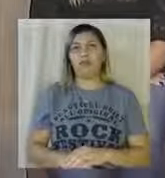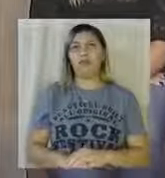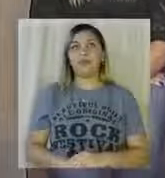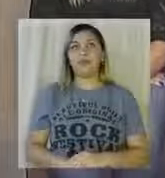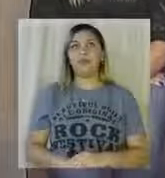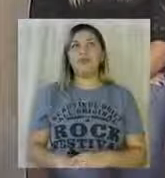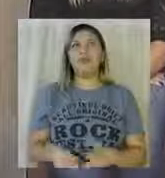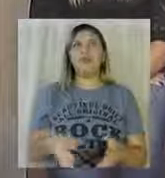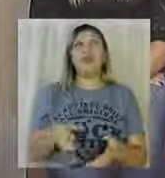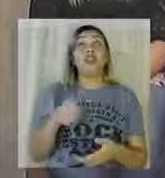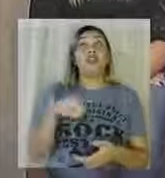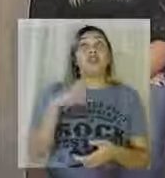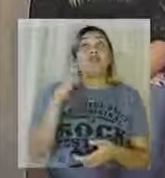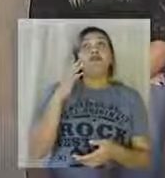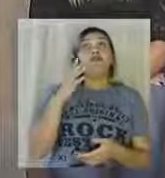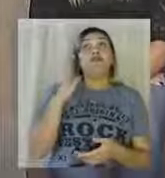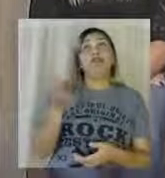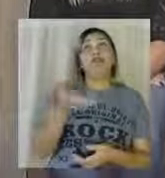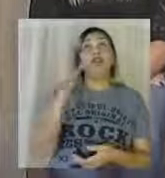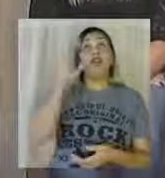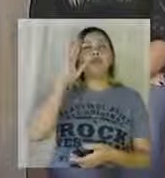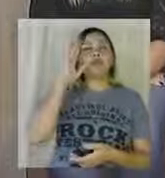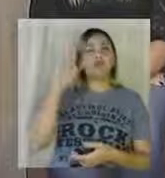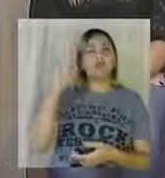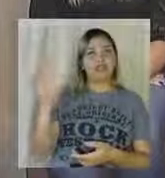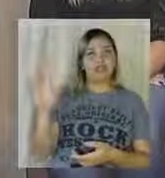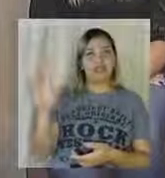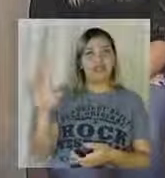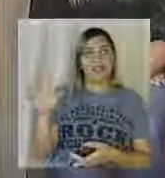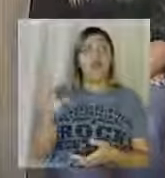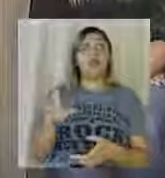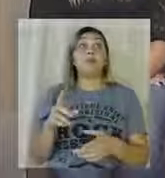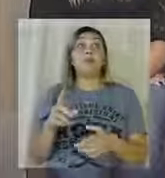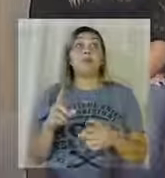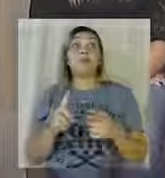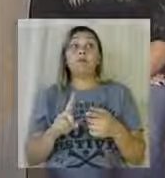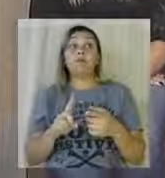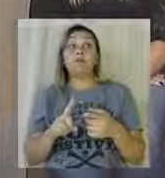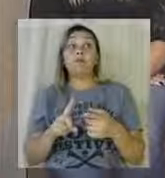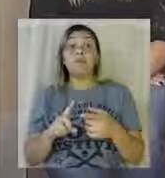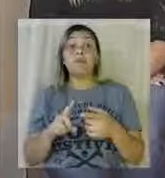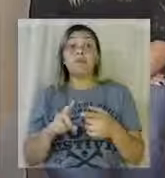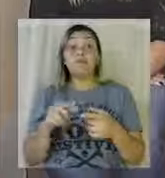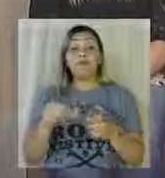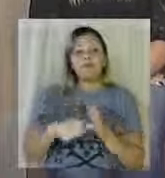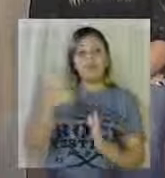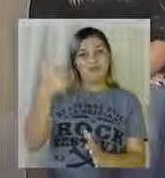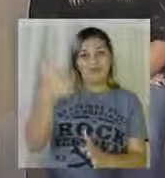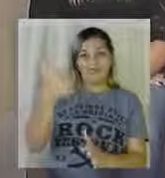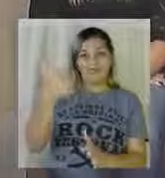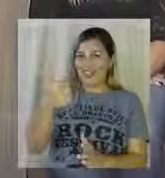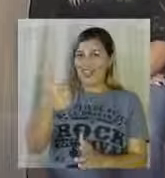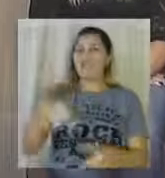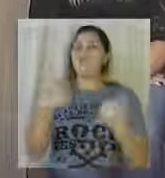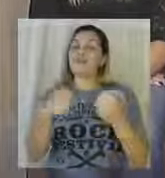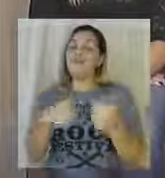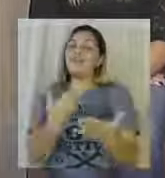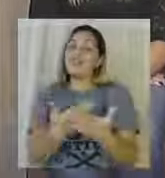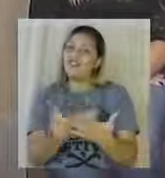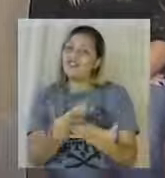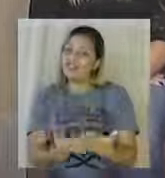já imaginei, primeiro eu preciso estudar, me formar, depois é que eu devo pensar em namorar. E